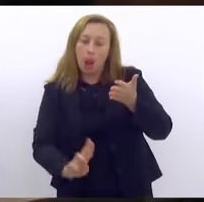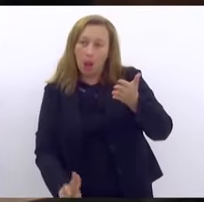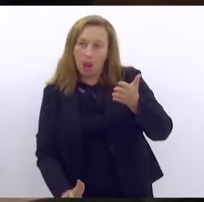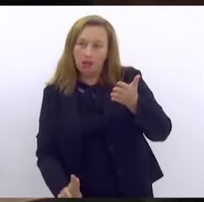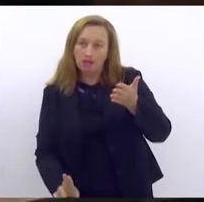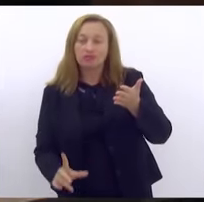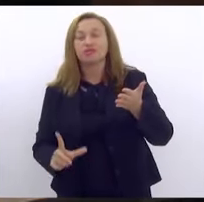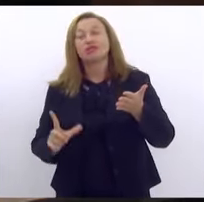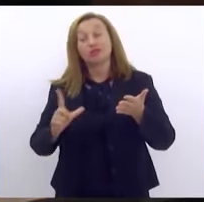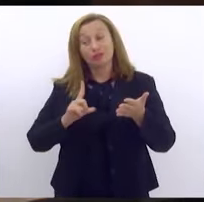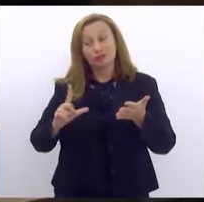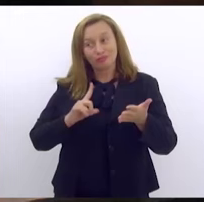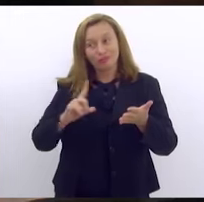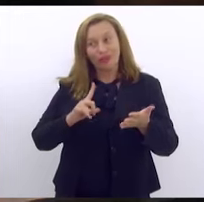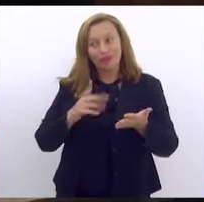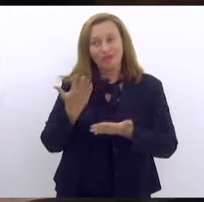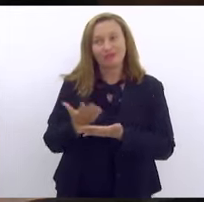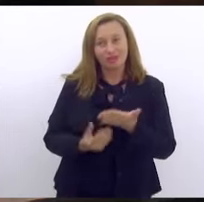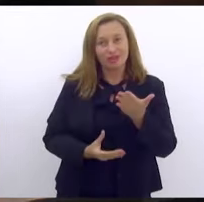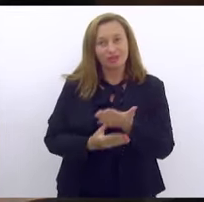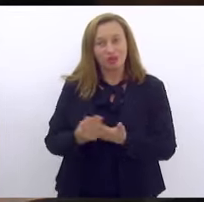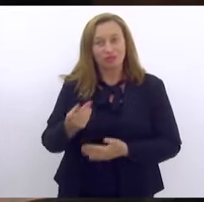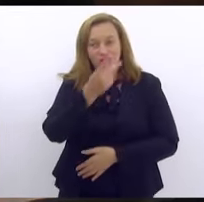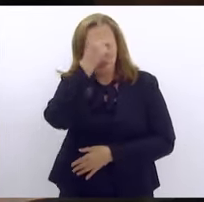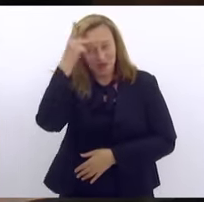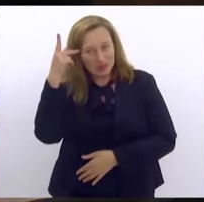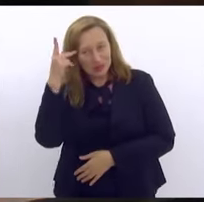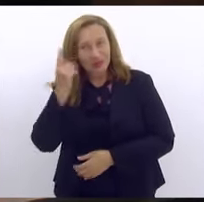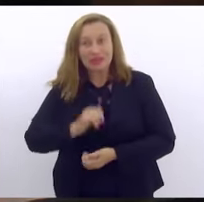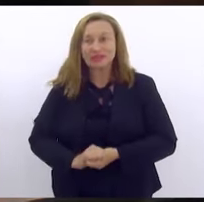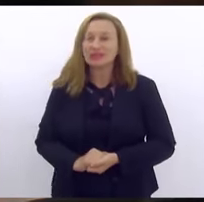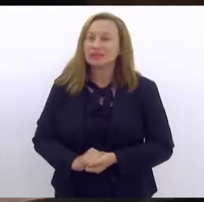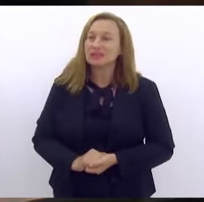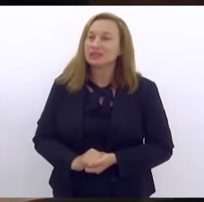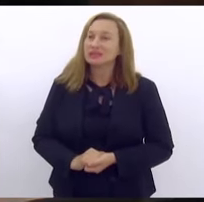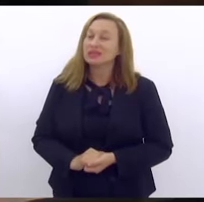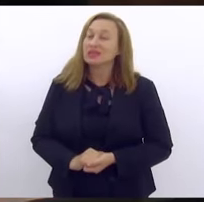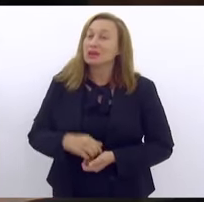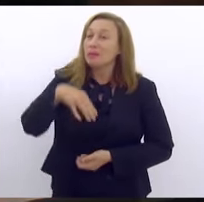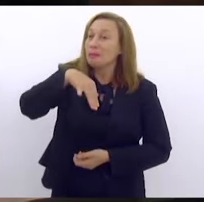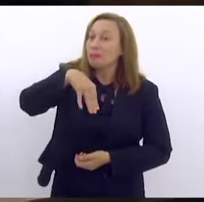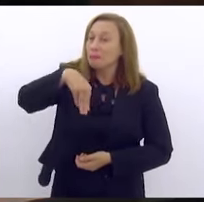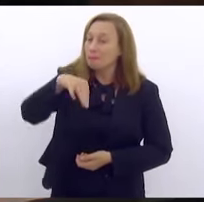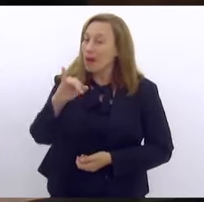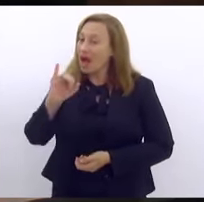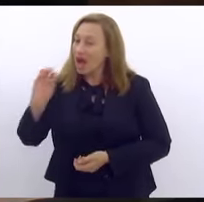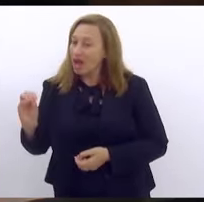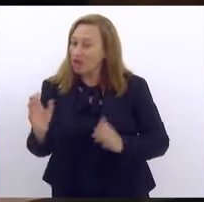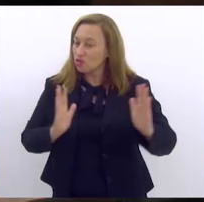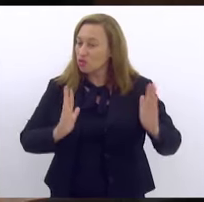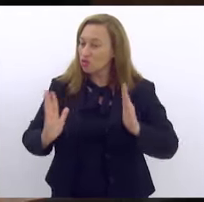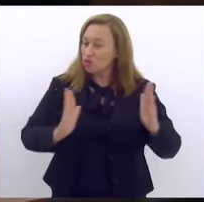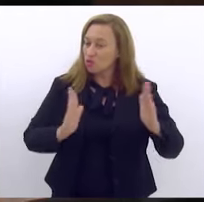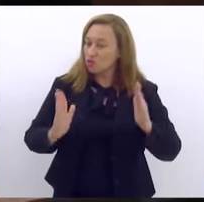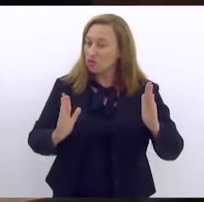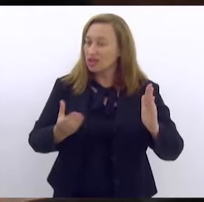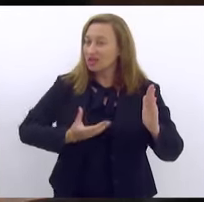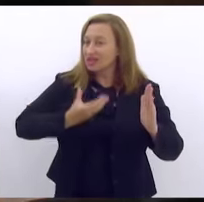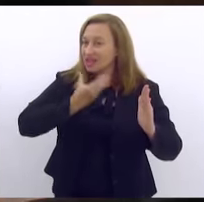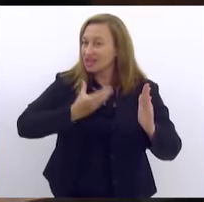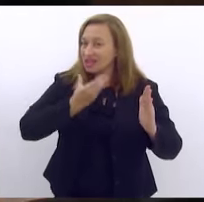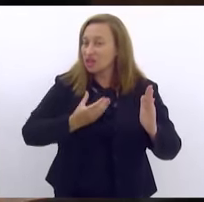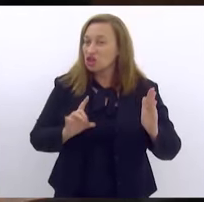tenho posse dessas listas, de pessoas que entre maio de 2022 e dezembro, uma